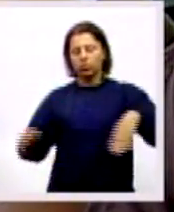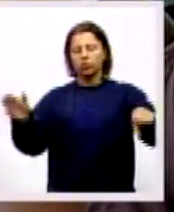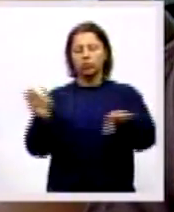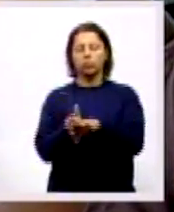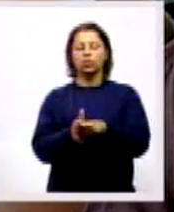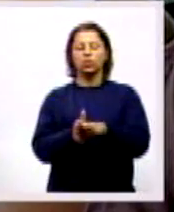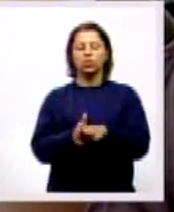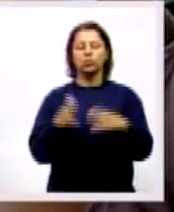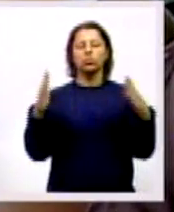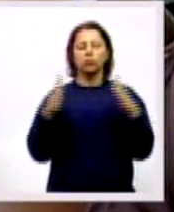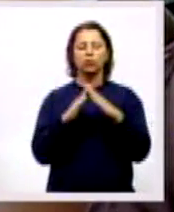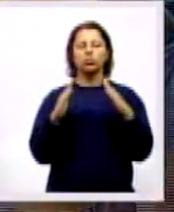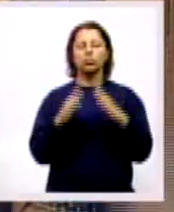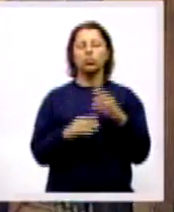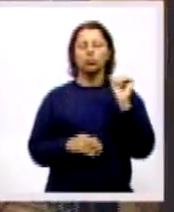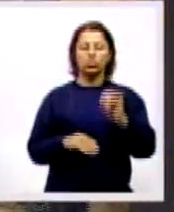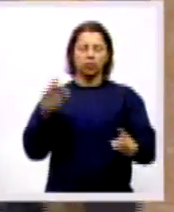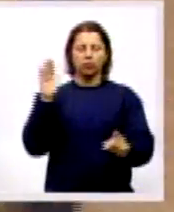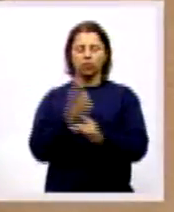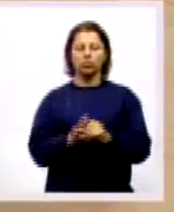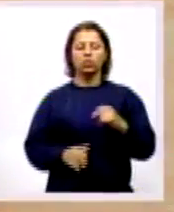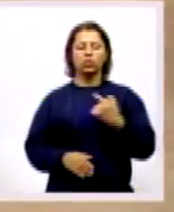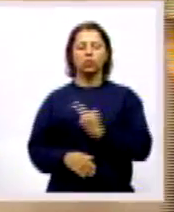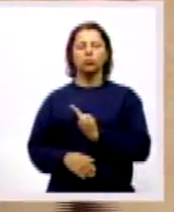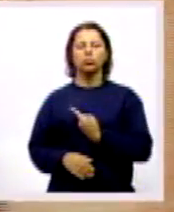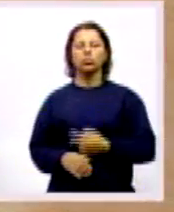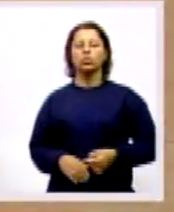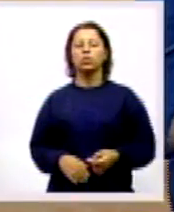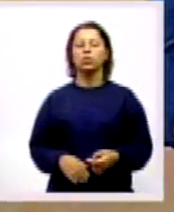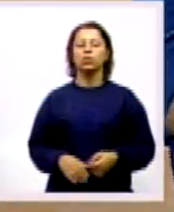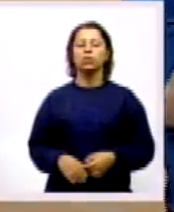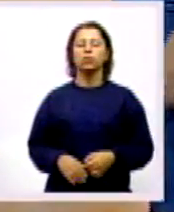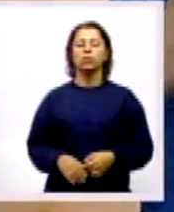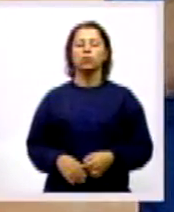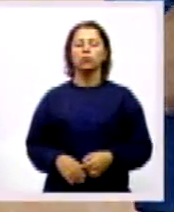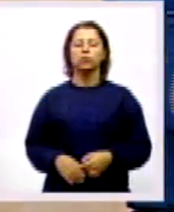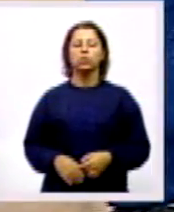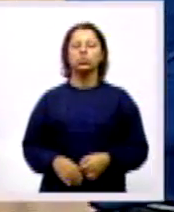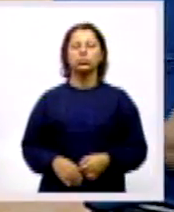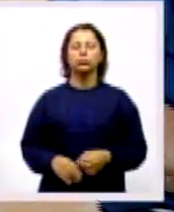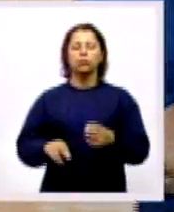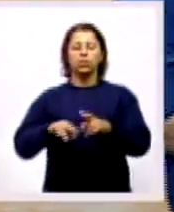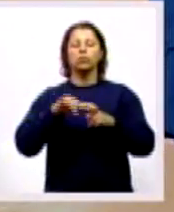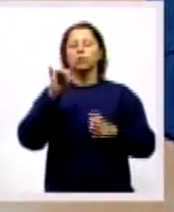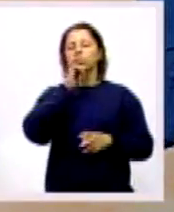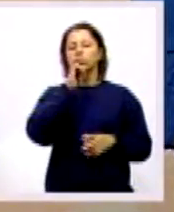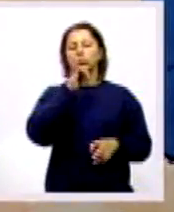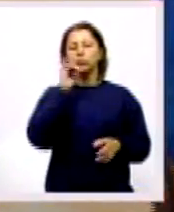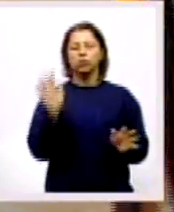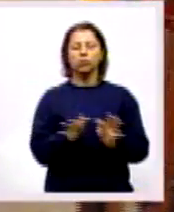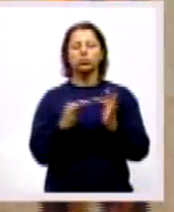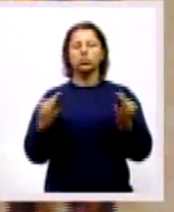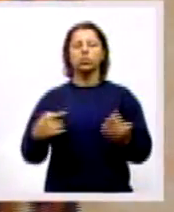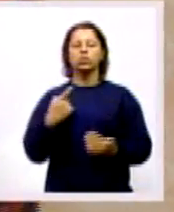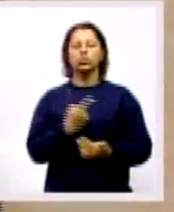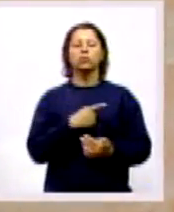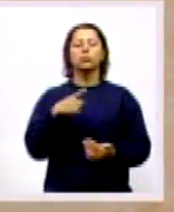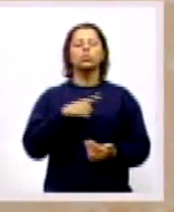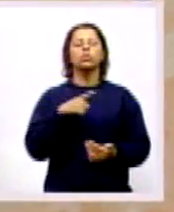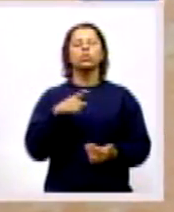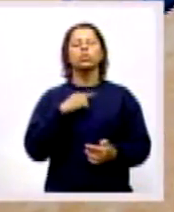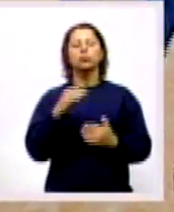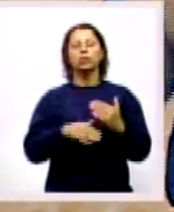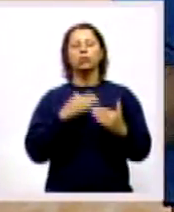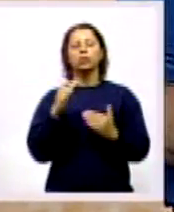chegar àquilo que já é nosso. Minha gente, neste exemplo simples, nós temos toda